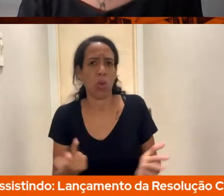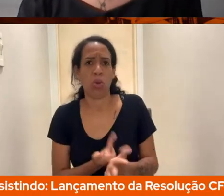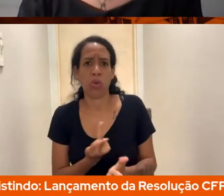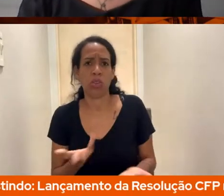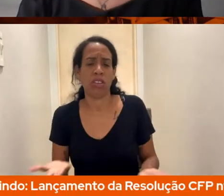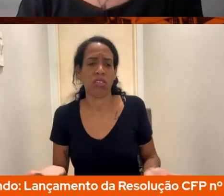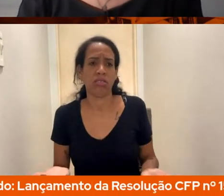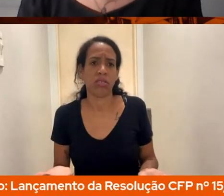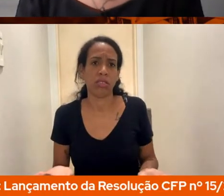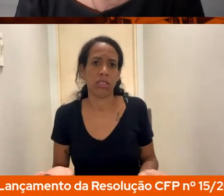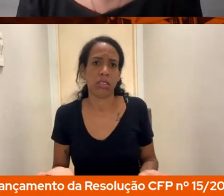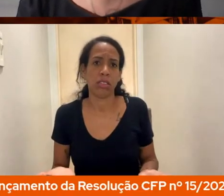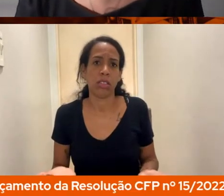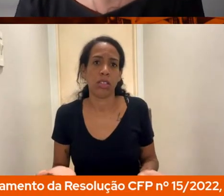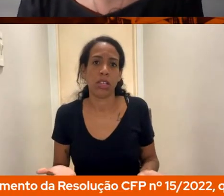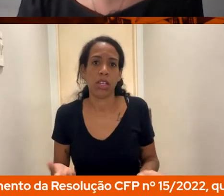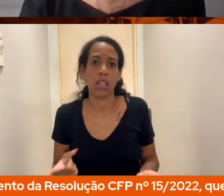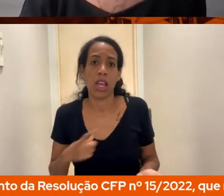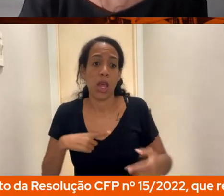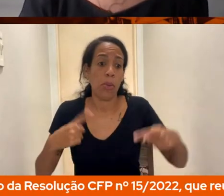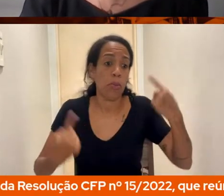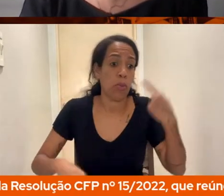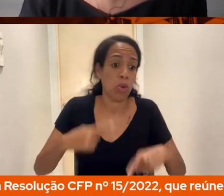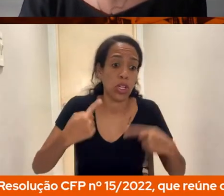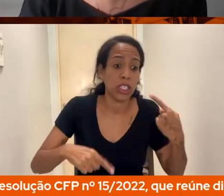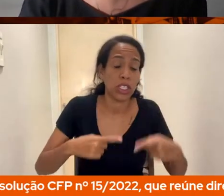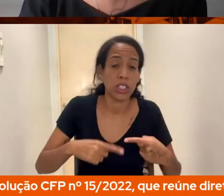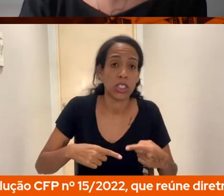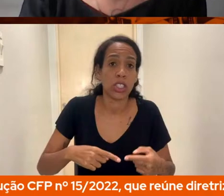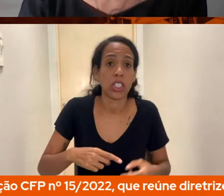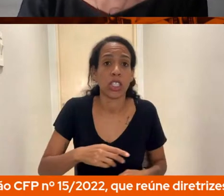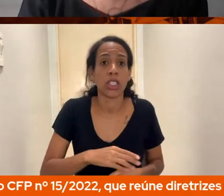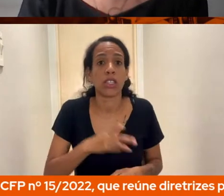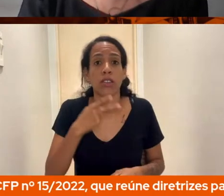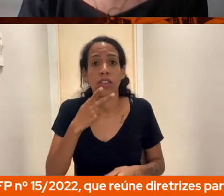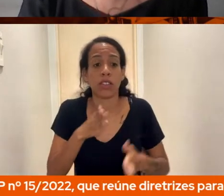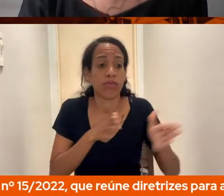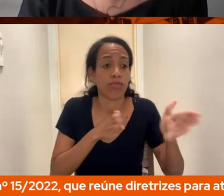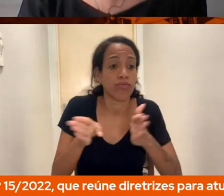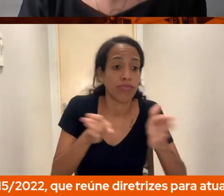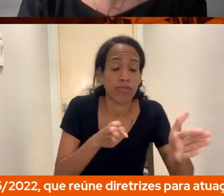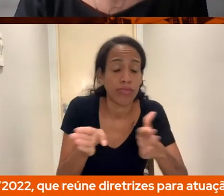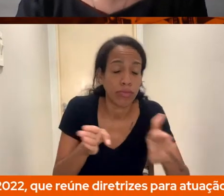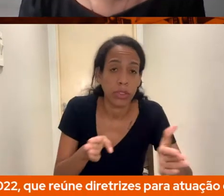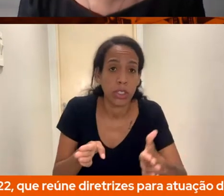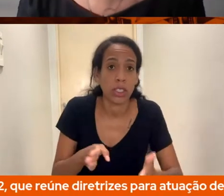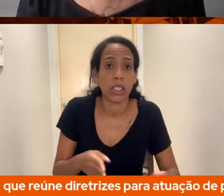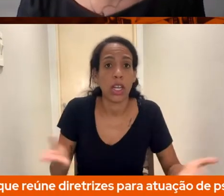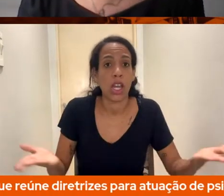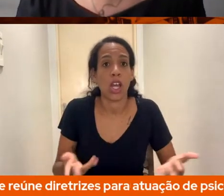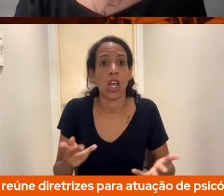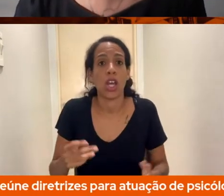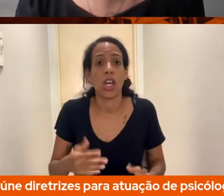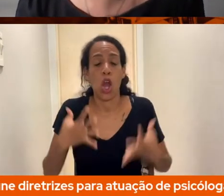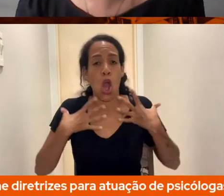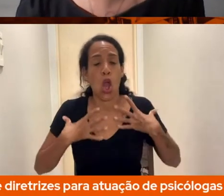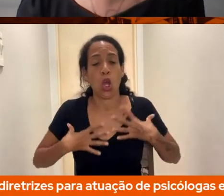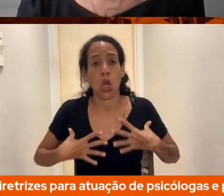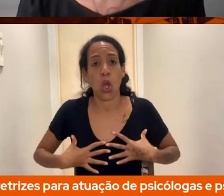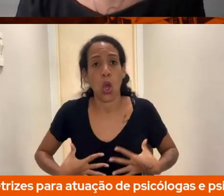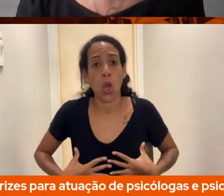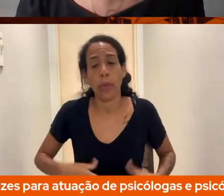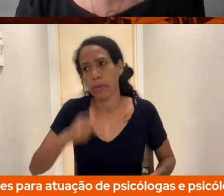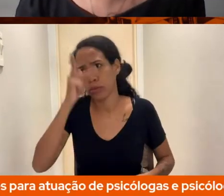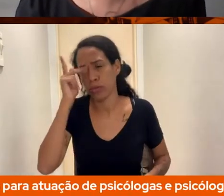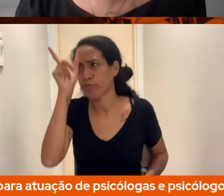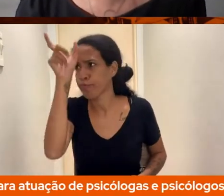né? É uma política pública direcionada a esses corpos, né, a esses